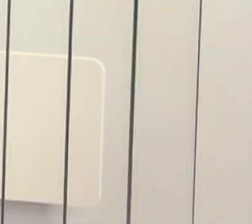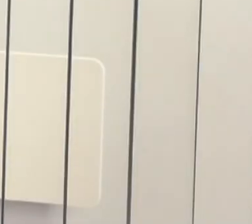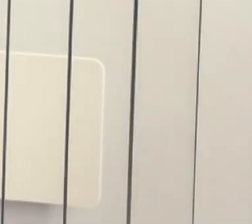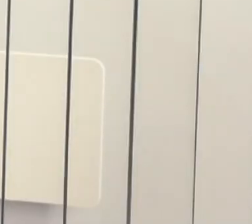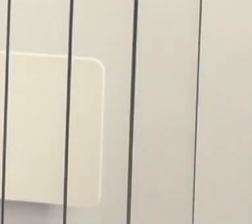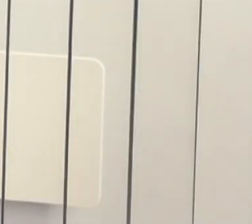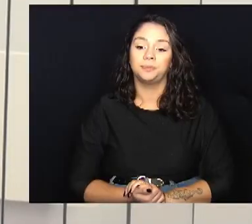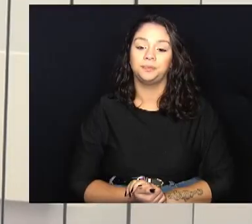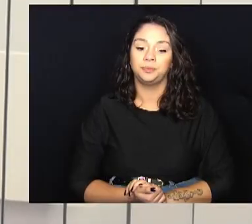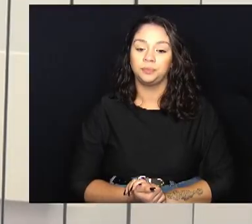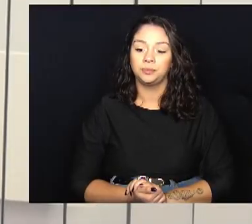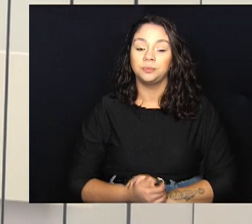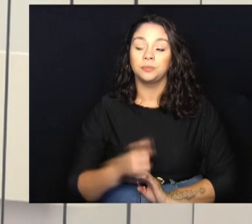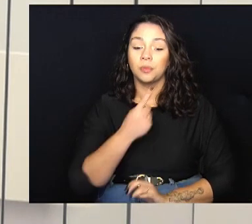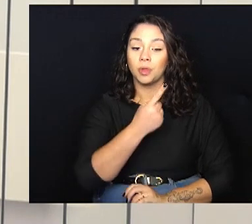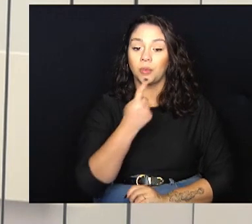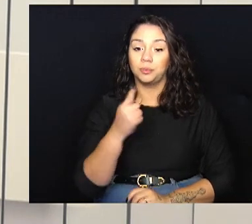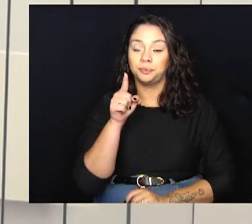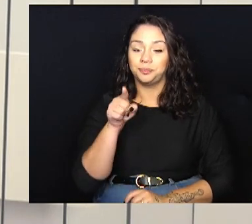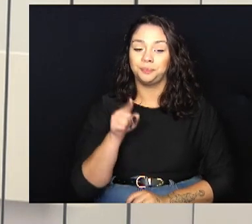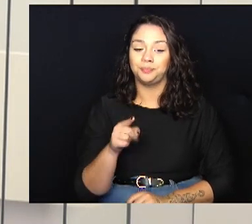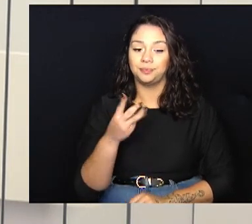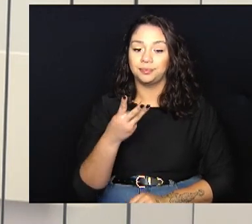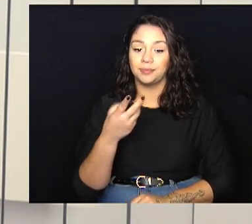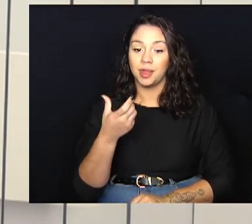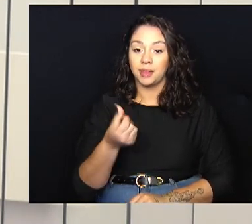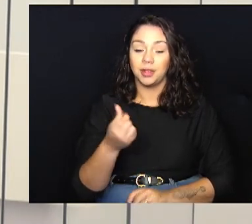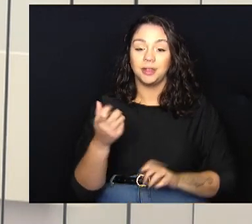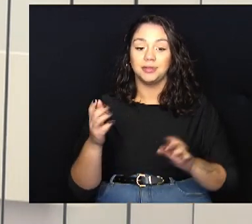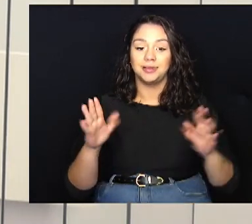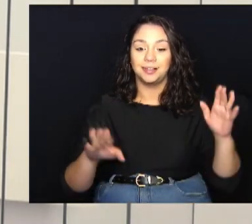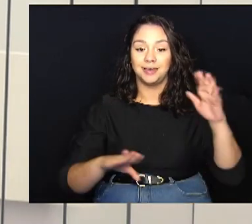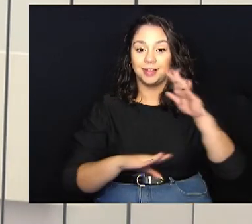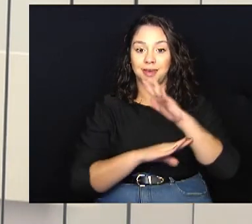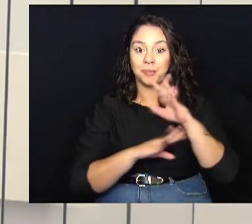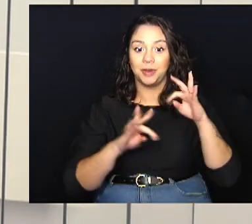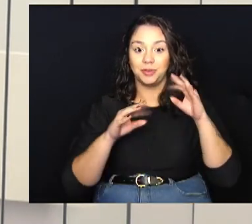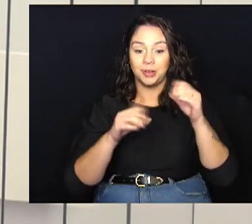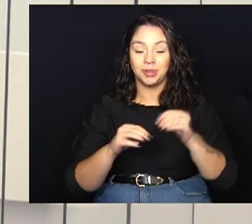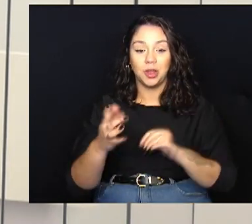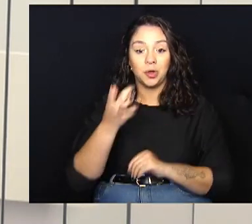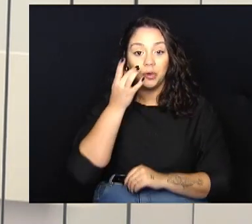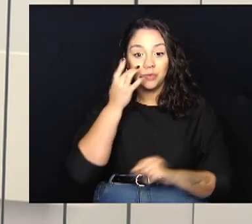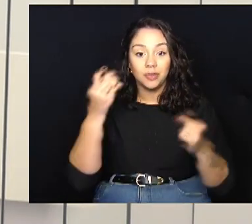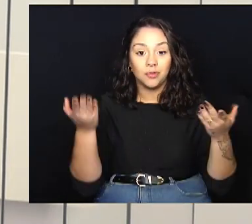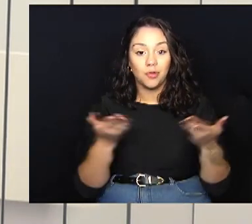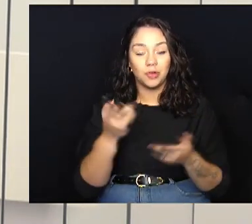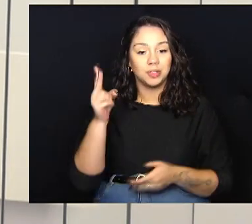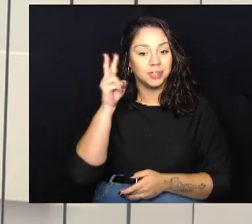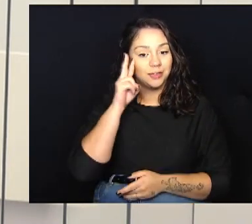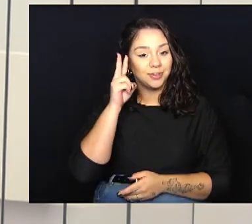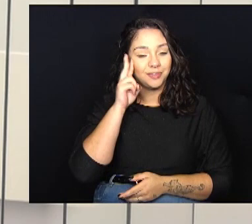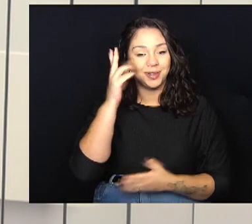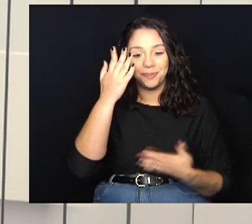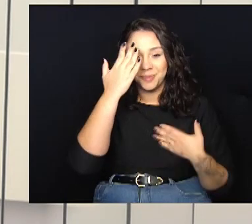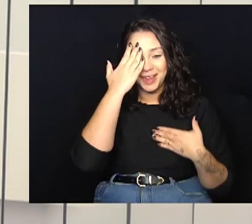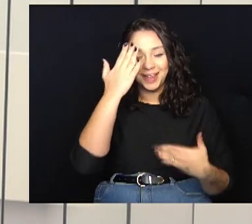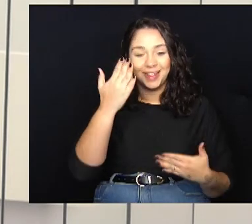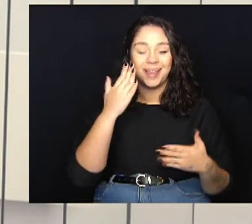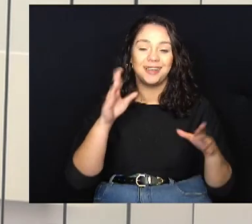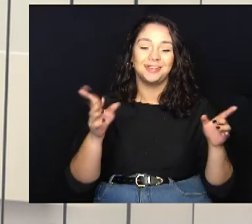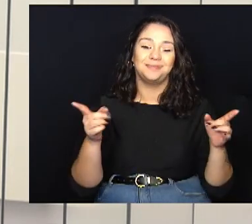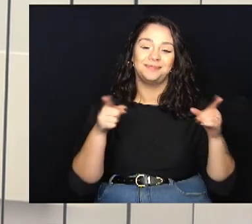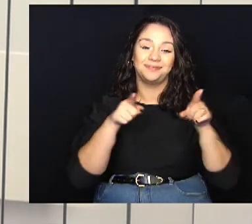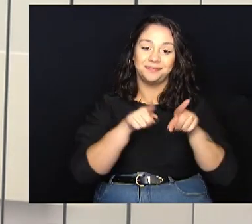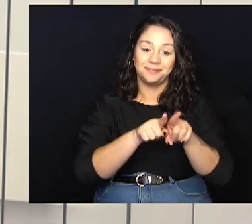11 horas mais 36 minutos câmera total de volta ao vivo nesta segunda-feira Muito obrigado pela sua companhia pela